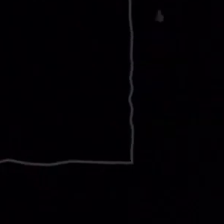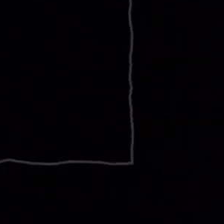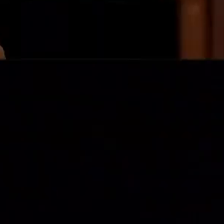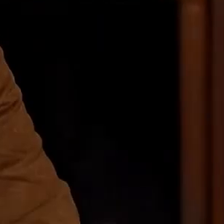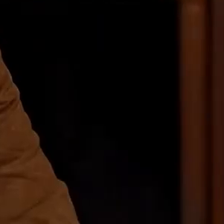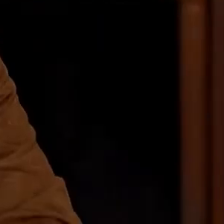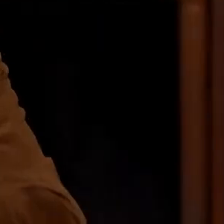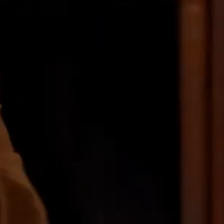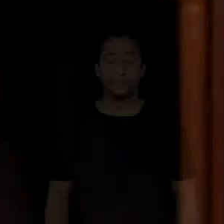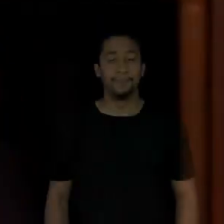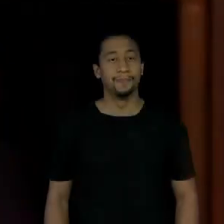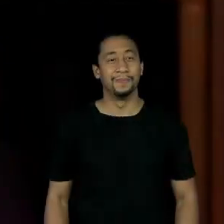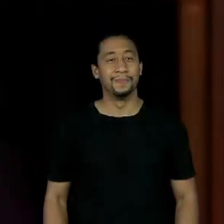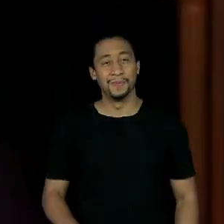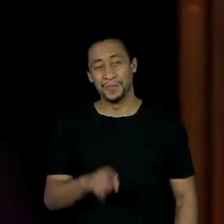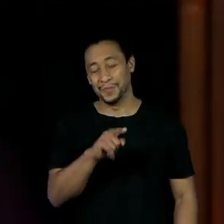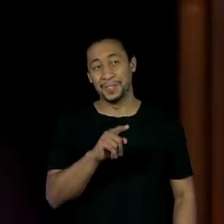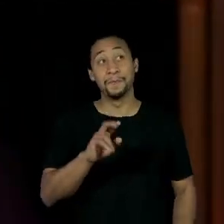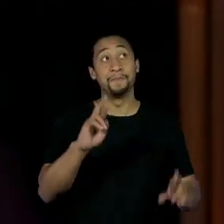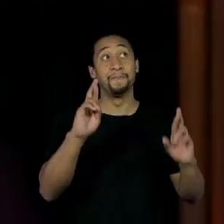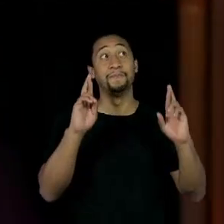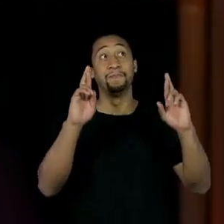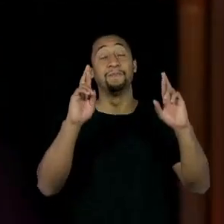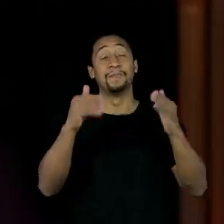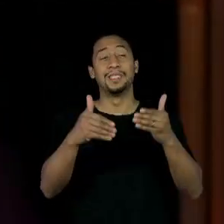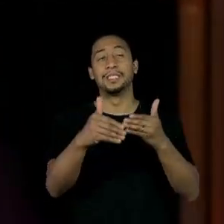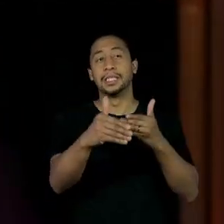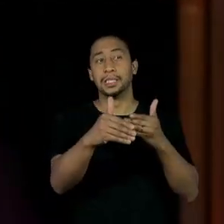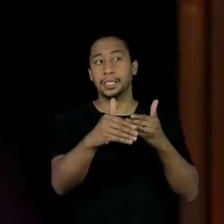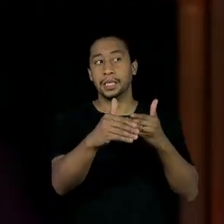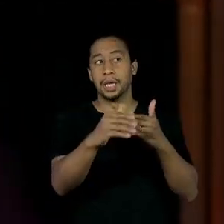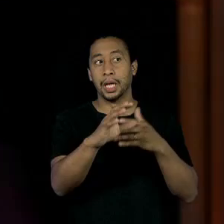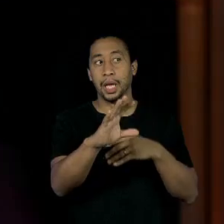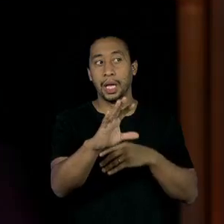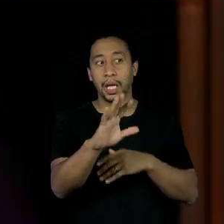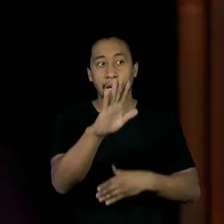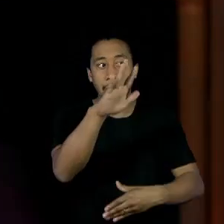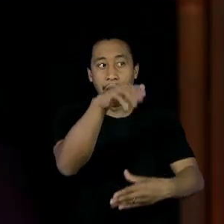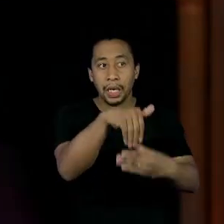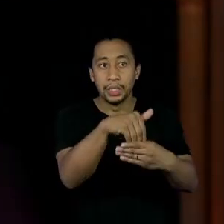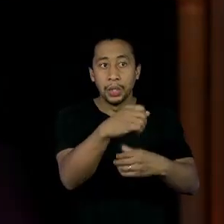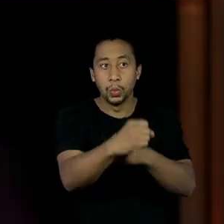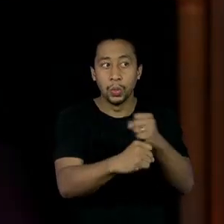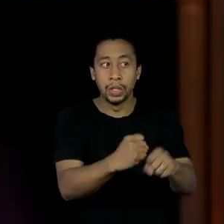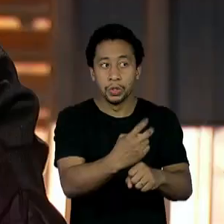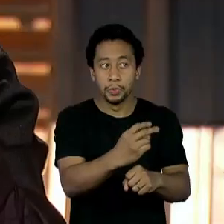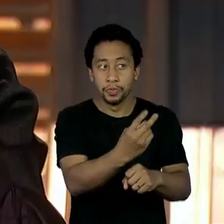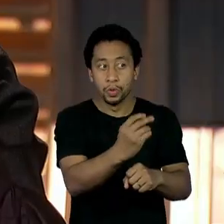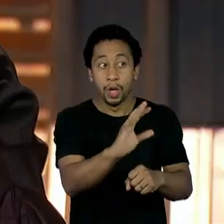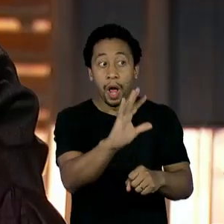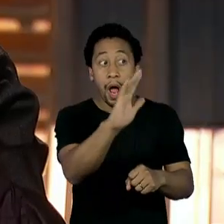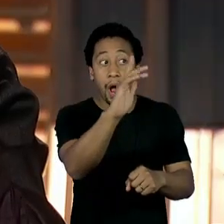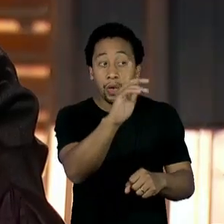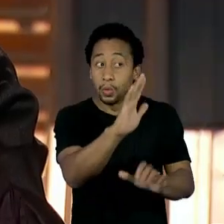e o que você espera que não aconteça nas eleições de 2022